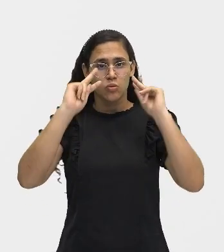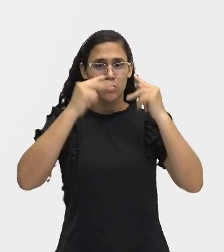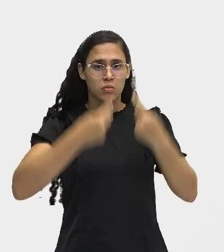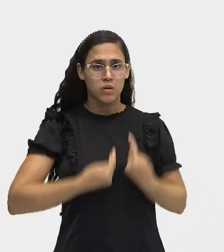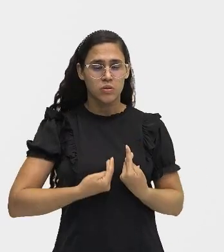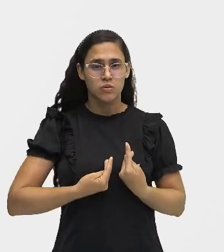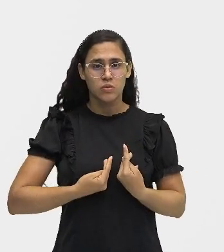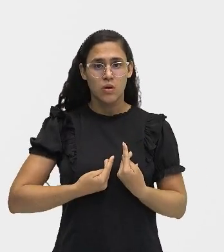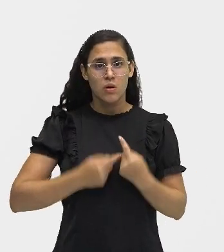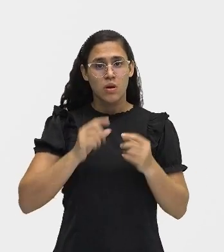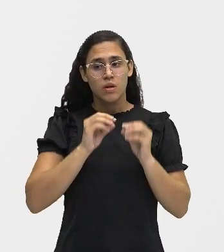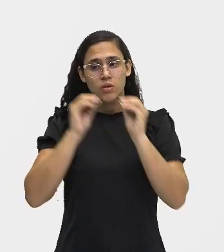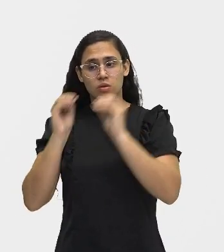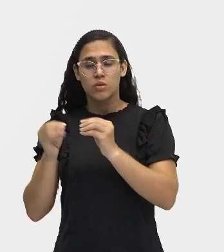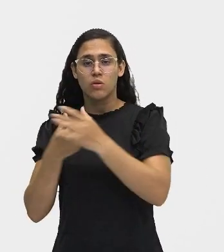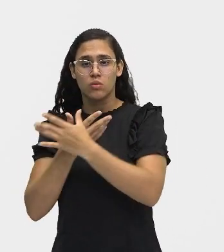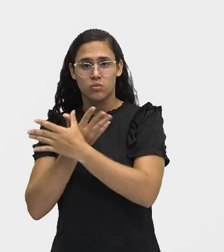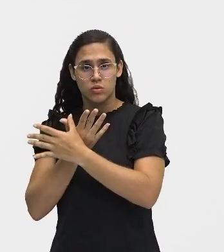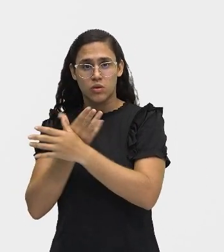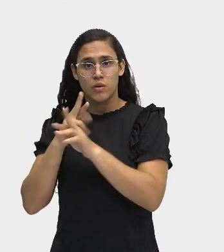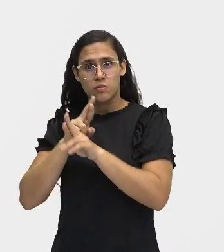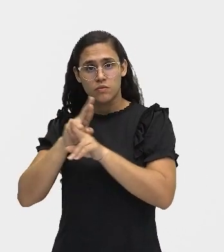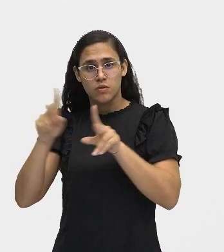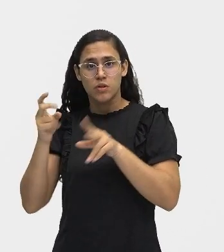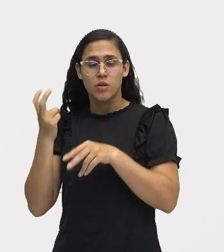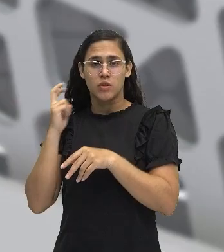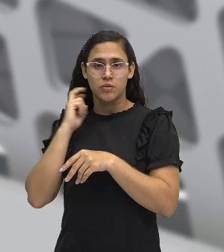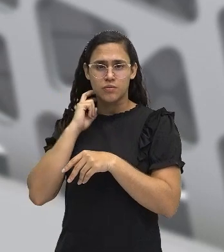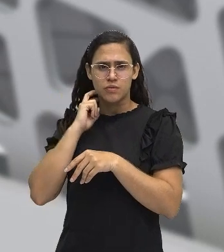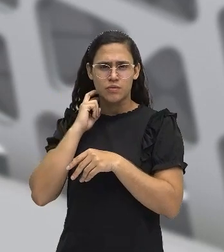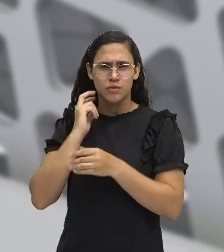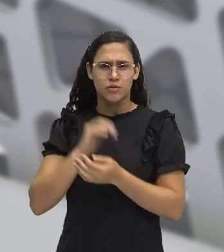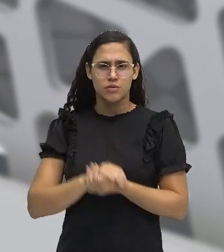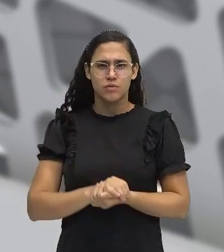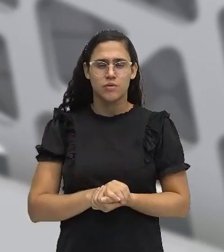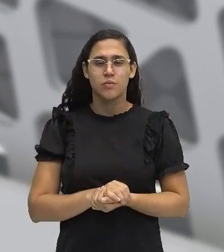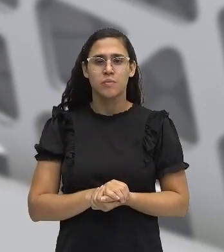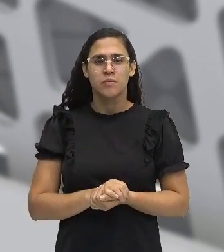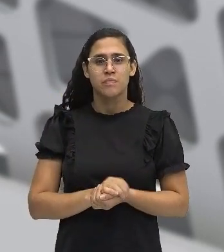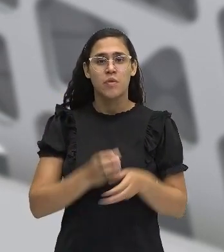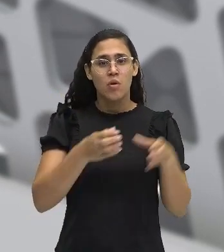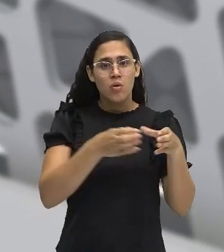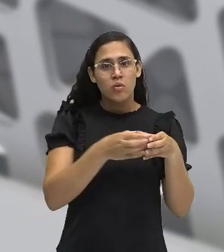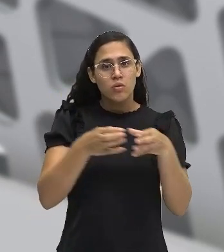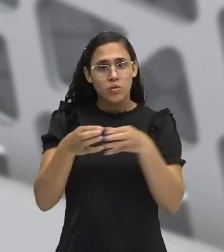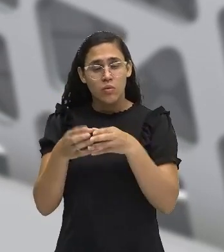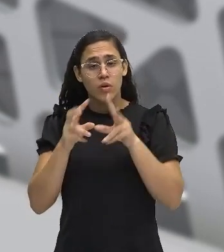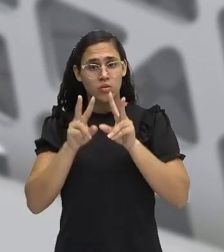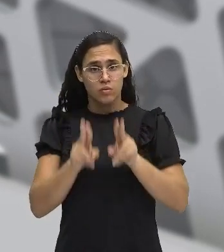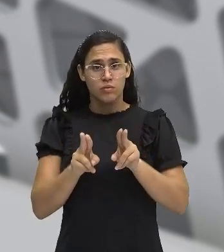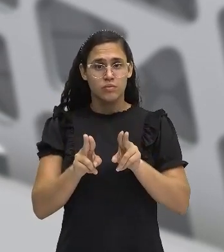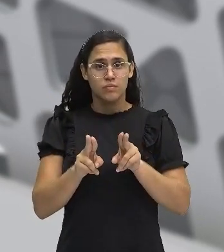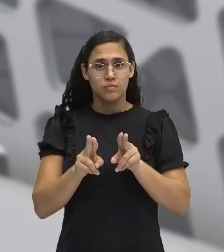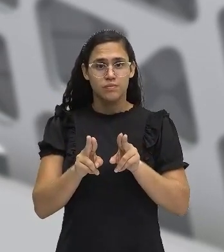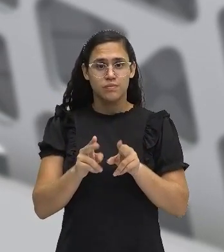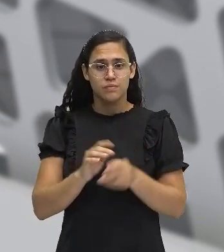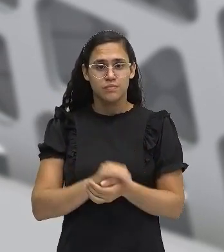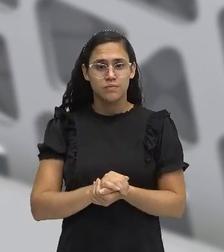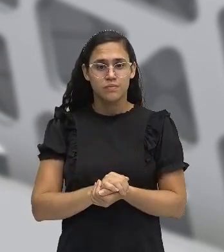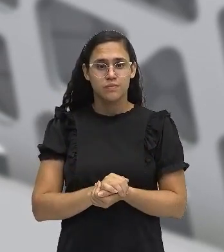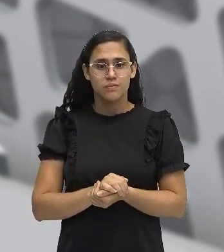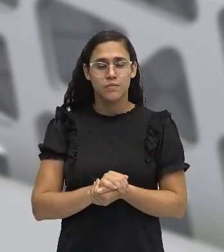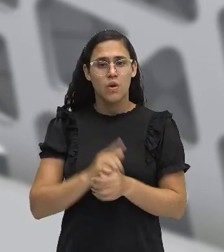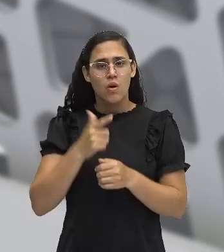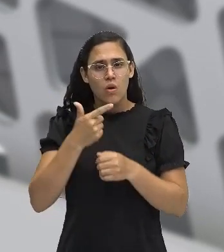a mesma, né? Então, embriologicamente, eles vieram do mesmo local, né? Tanto o braço quanto a asa do morcego, né? E a gente vai observar